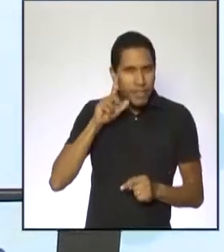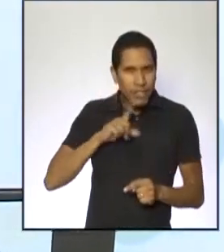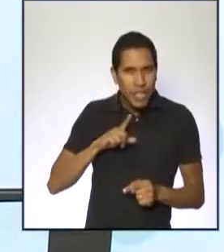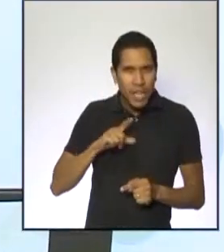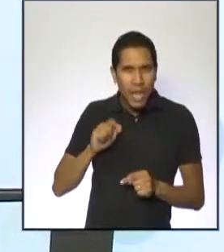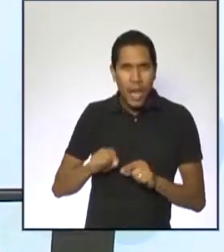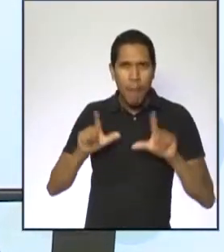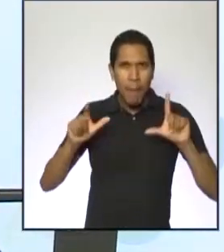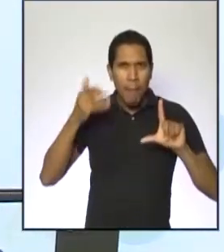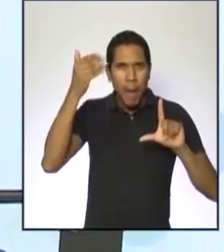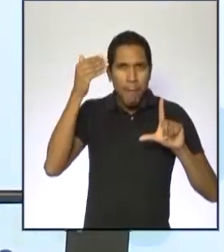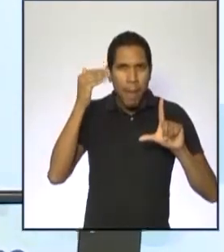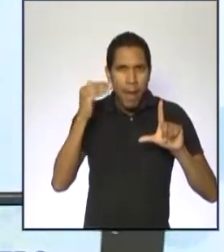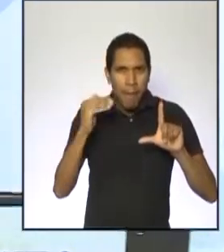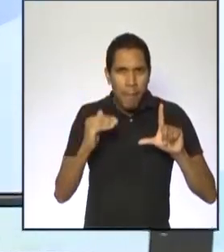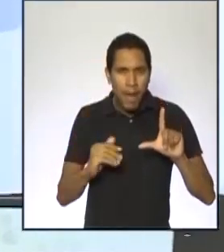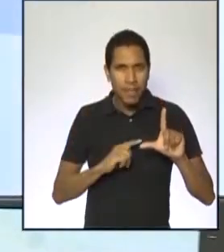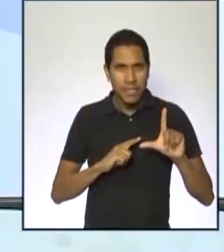acham?